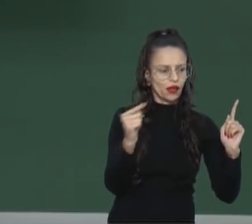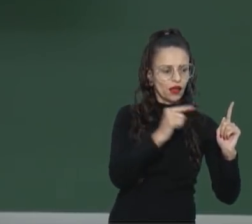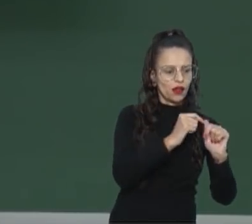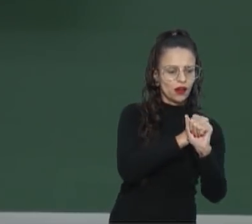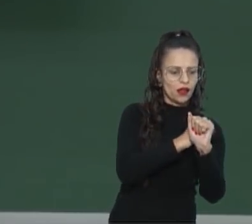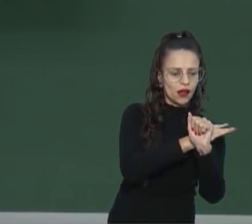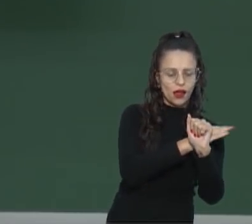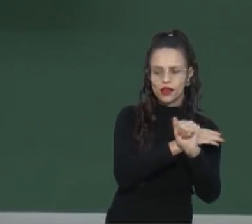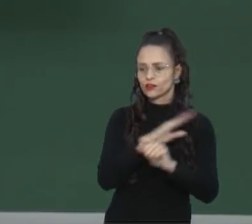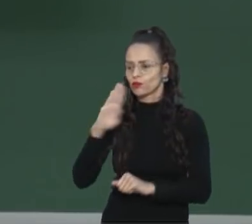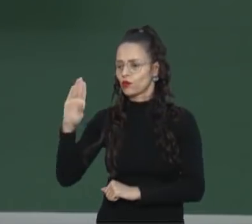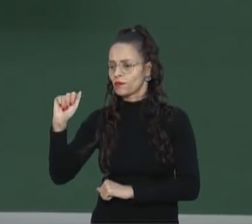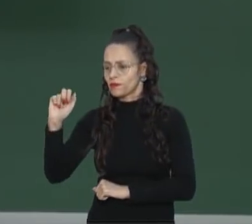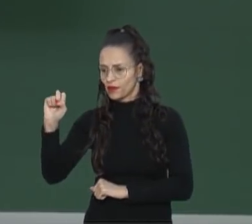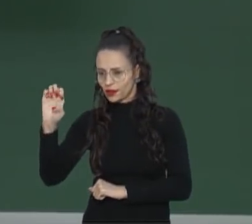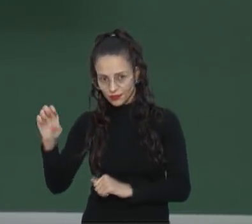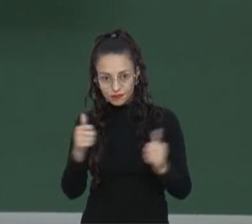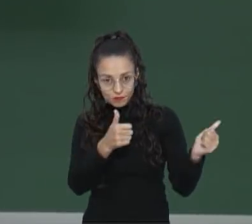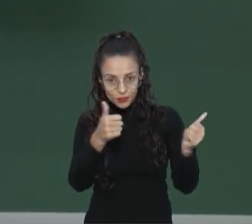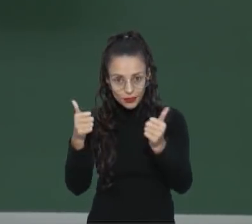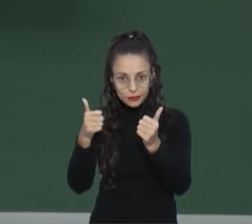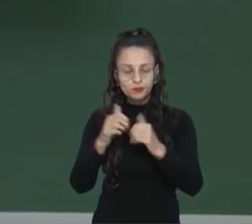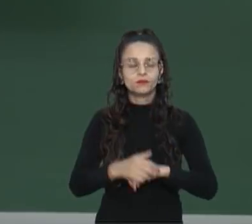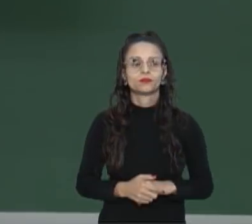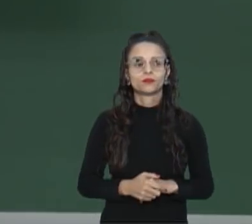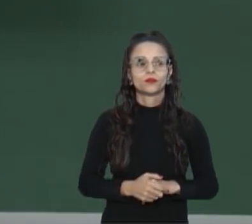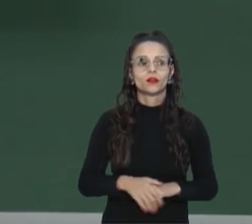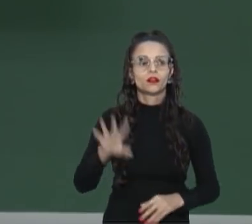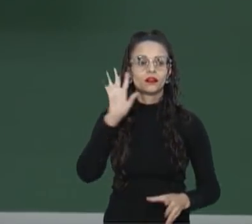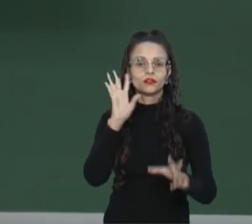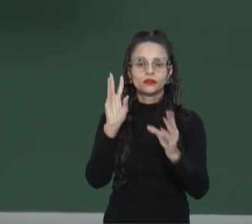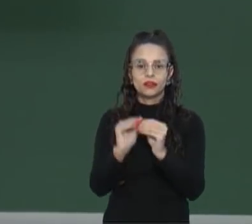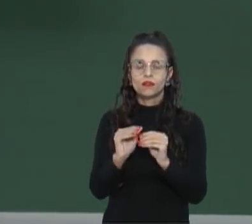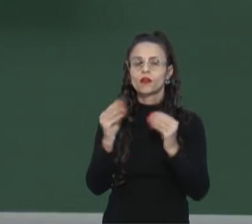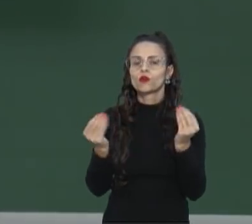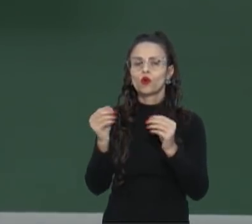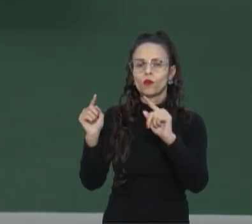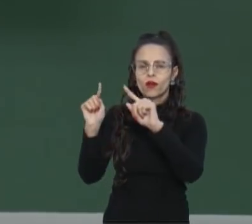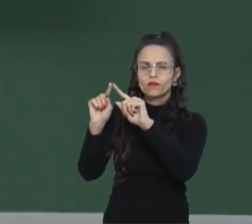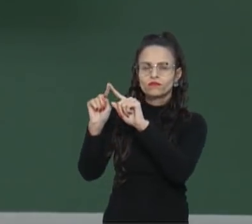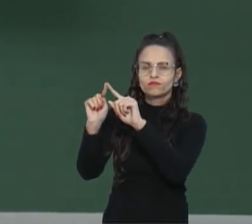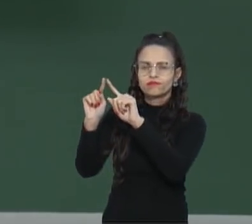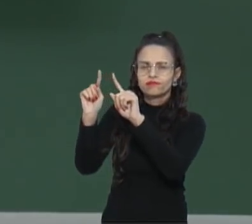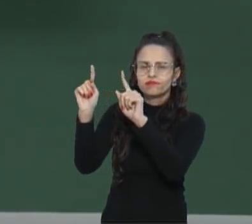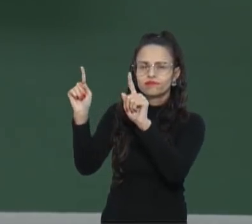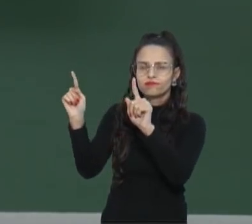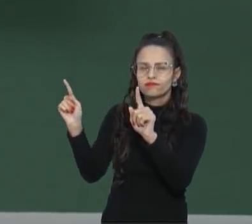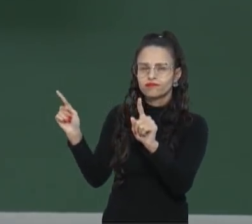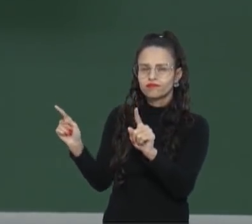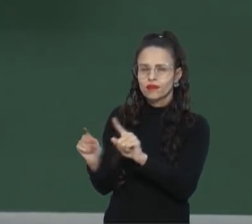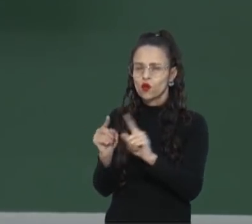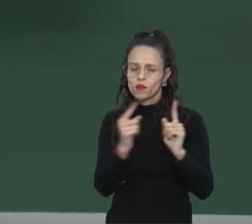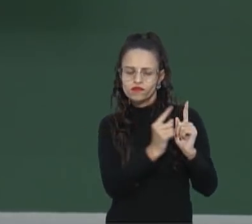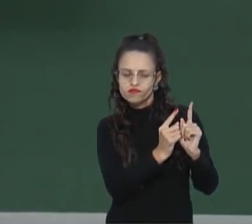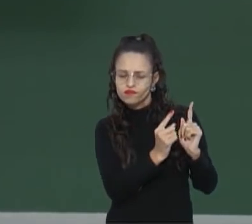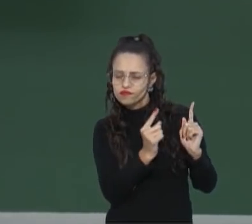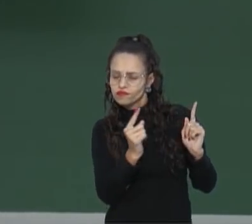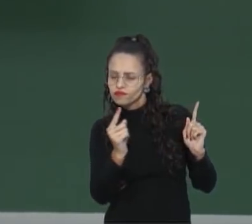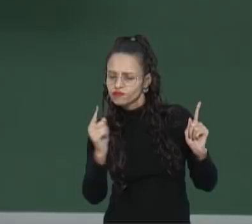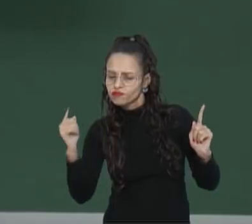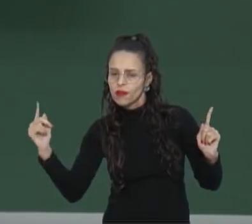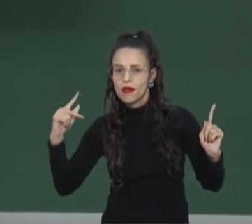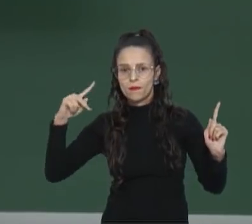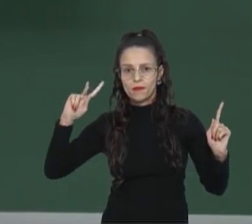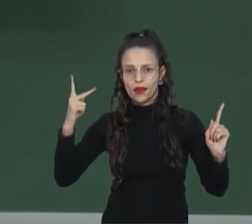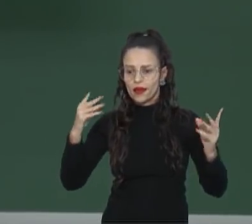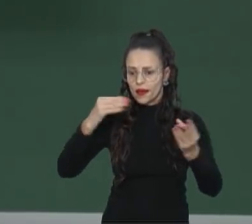são básicas, tudo bem? Entender a escala de pH, aqui já mostrando mais ou menos como a escala funciona, é uma escala que